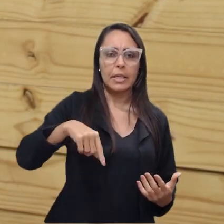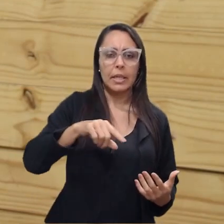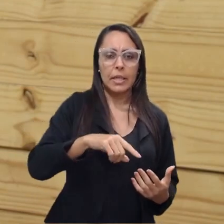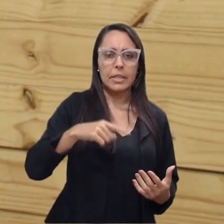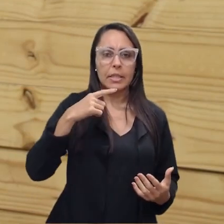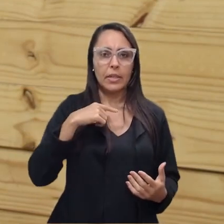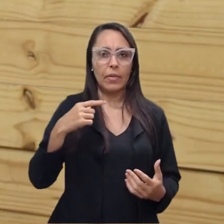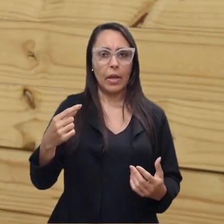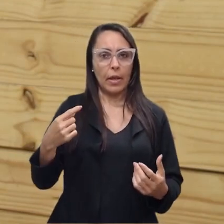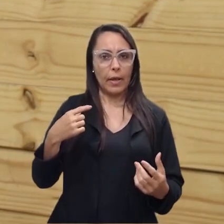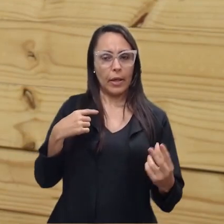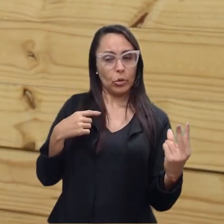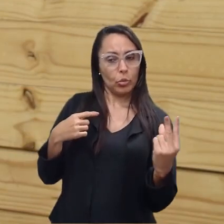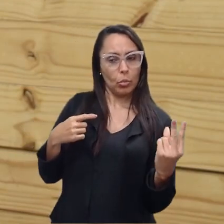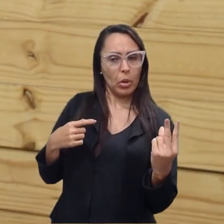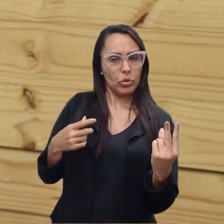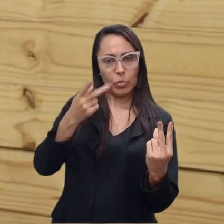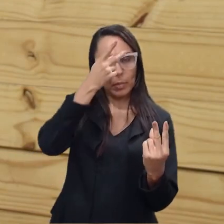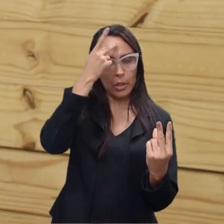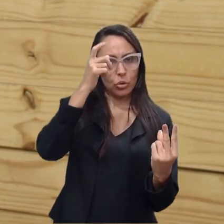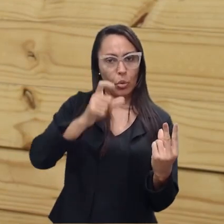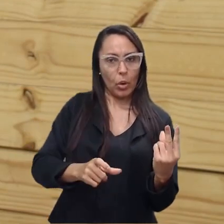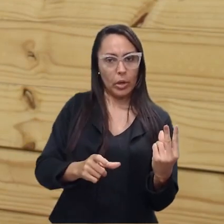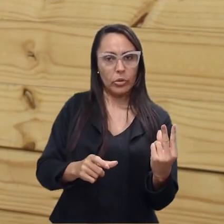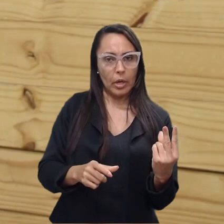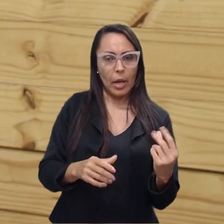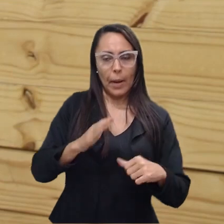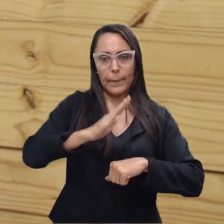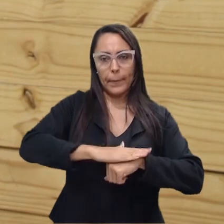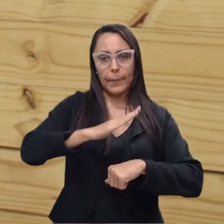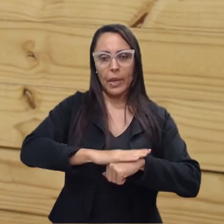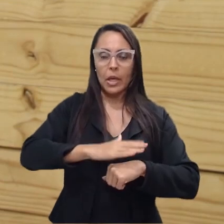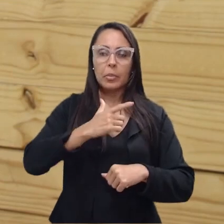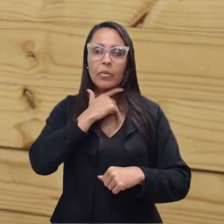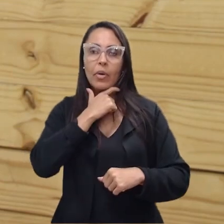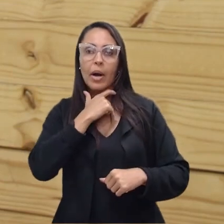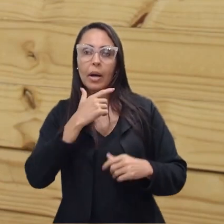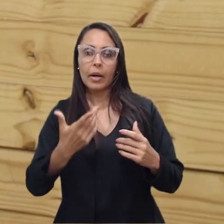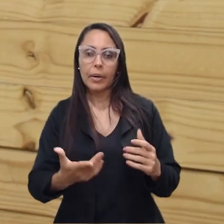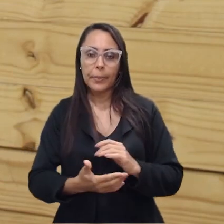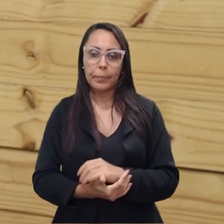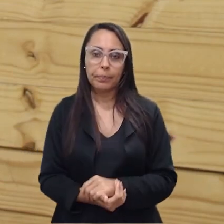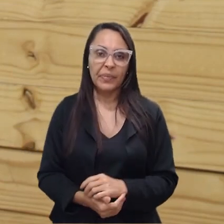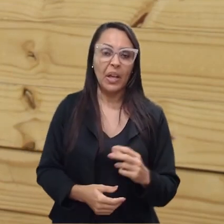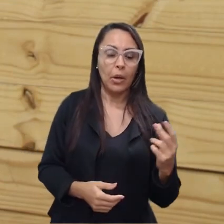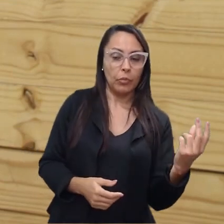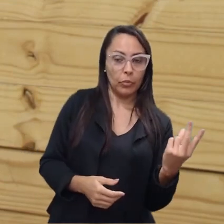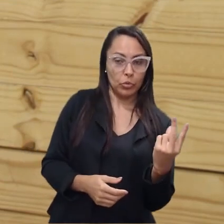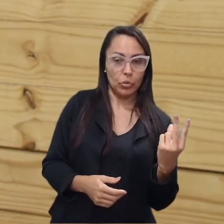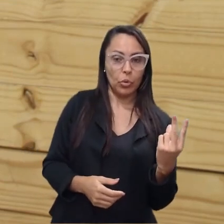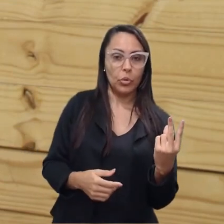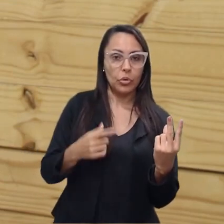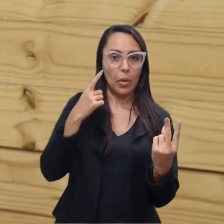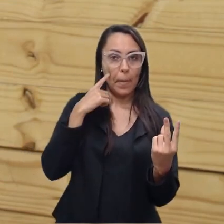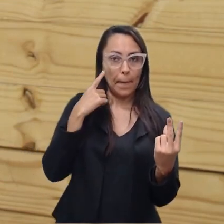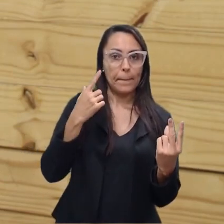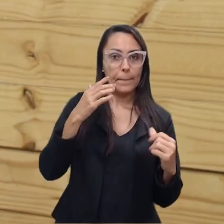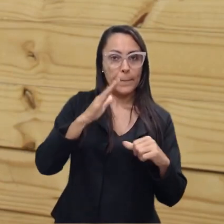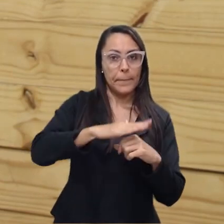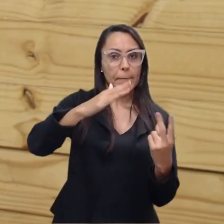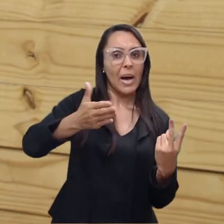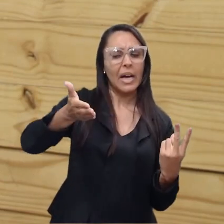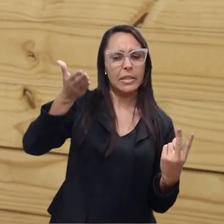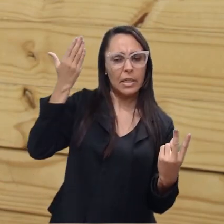ali se tiver eu e outra pessoa pleiteando a mesma vaga? O critério vai ser aquele entre nós dois que for mais antigo